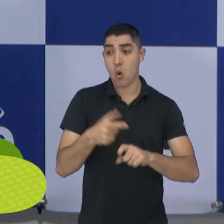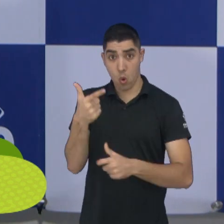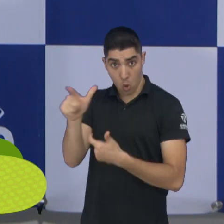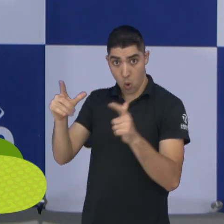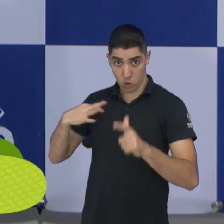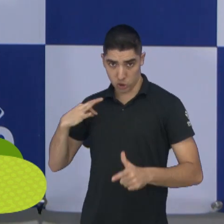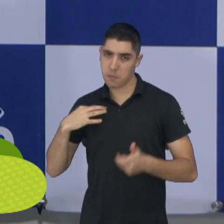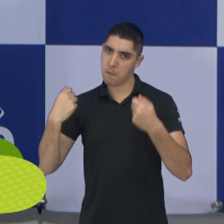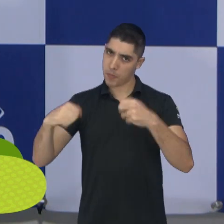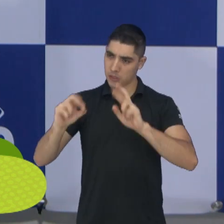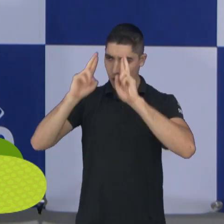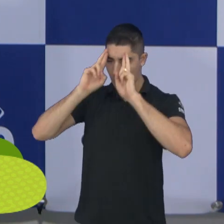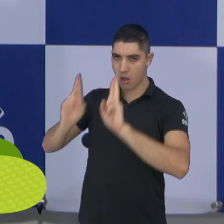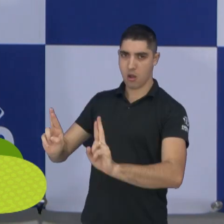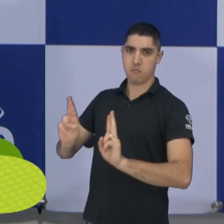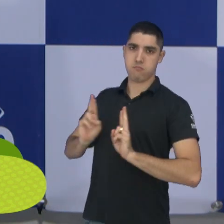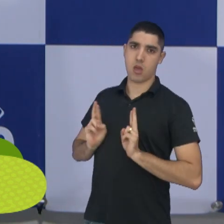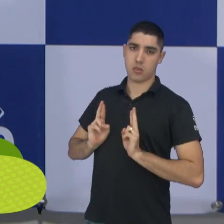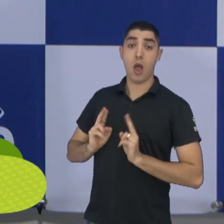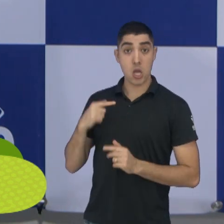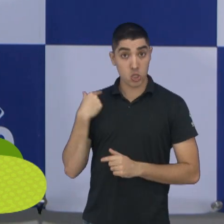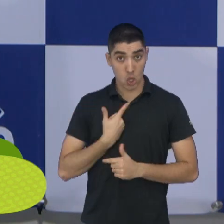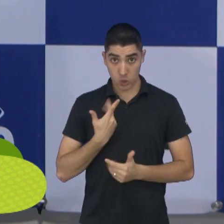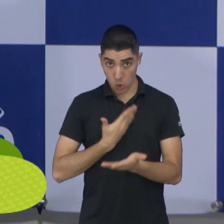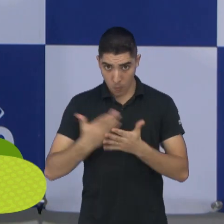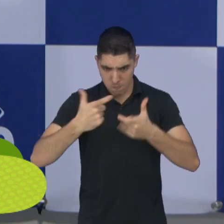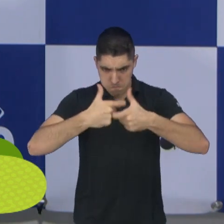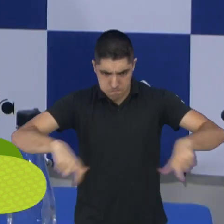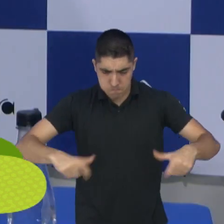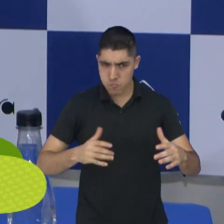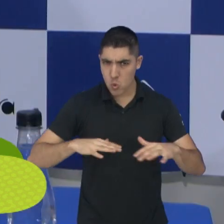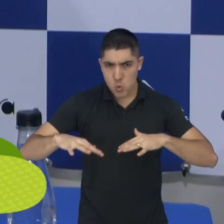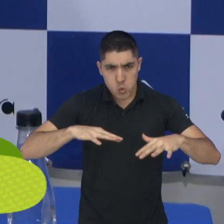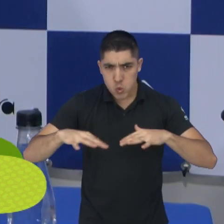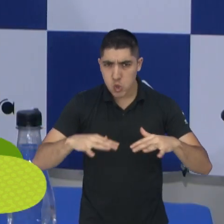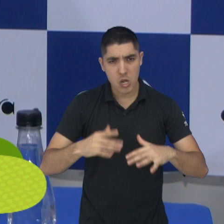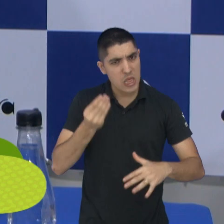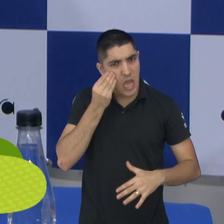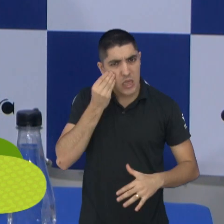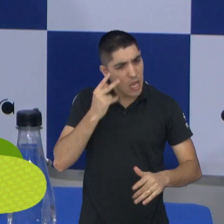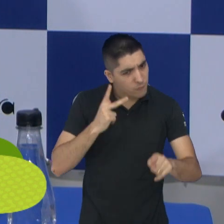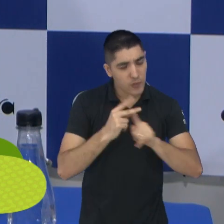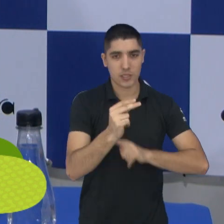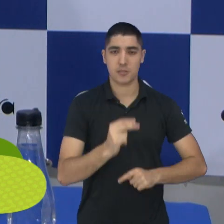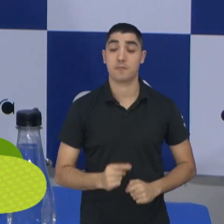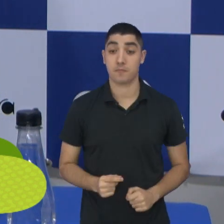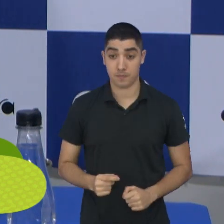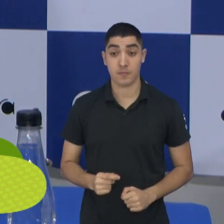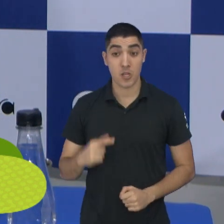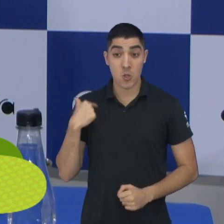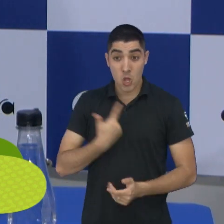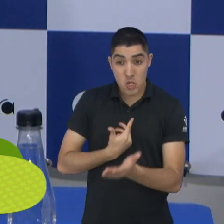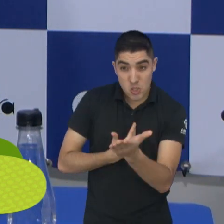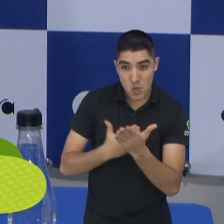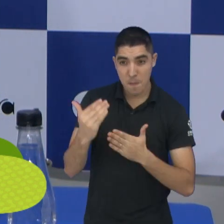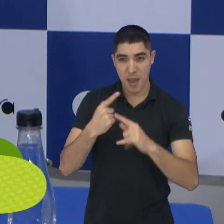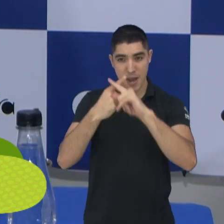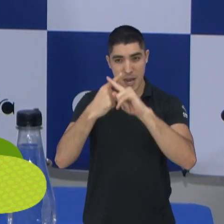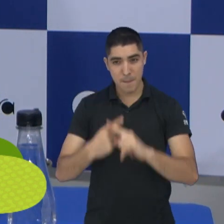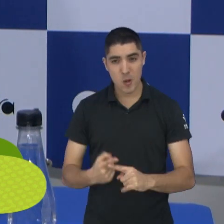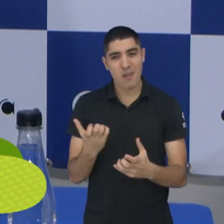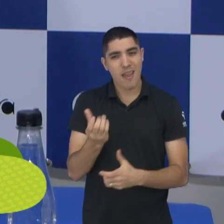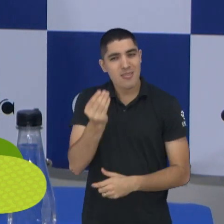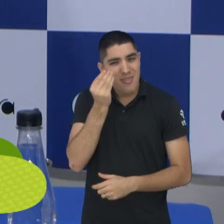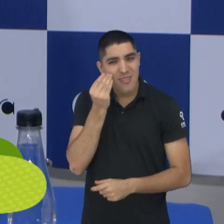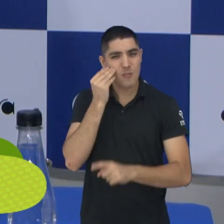e... dentro de campo a gente vai dar nosso melhor para sempre buscar os 3 pontos. Ah, quando a gente inicia a competição, a gente quer sempre ser o melhor, né?